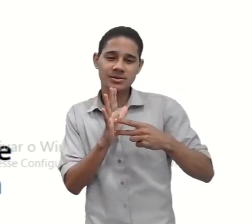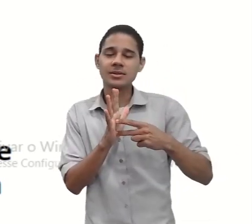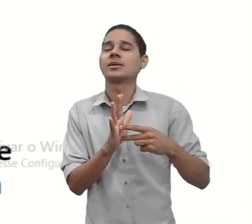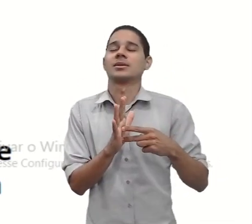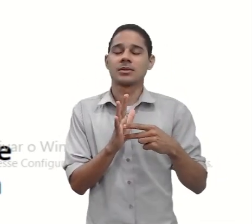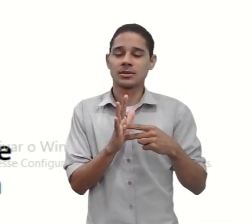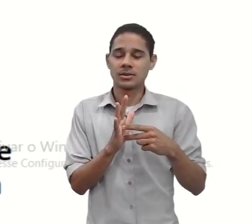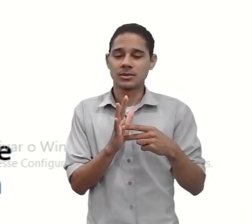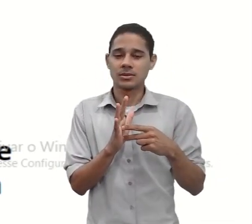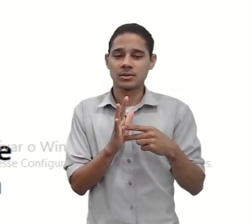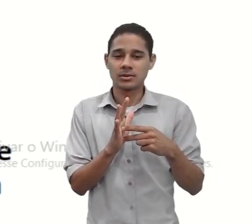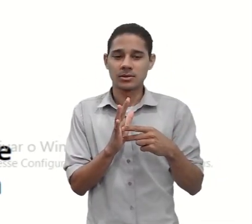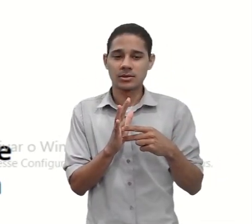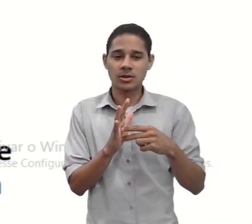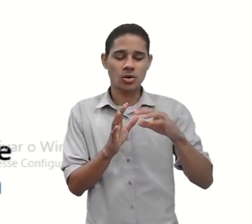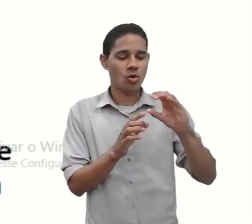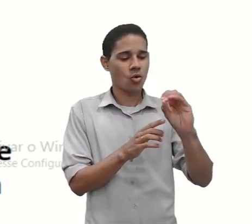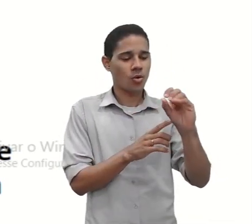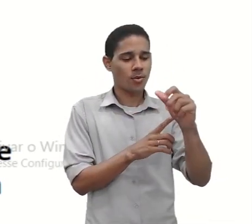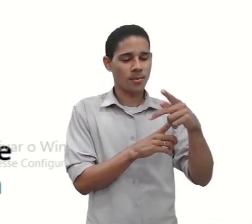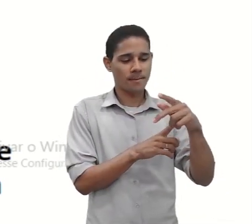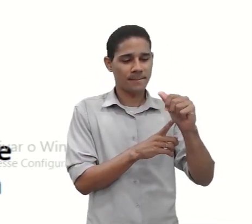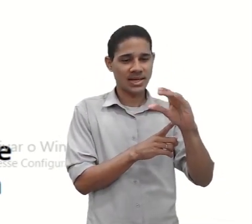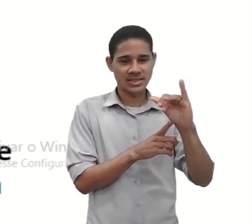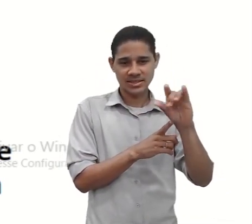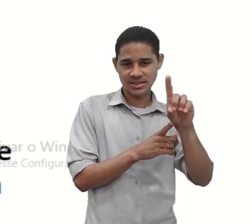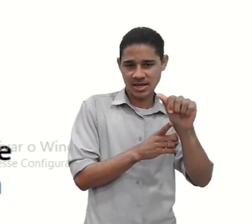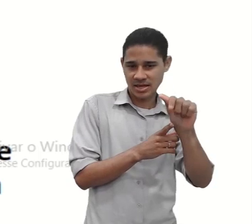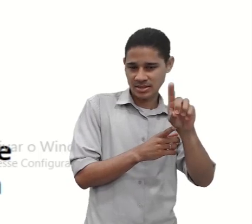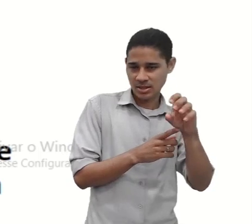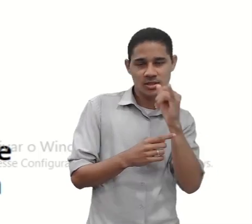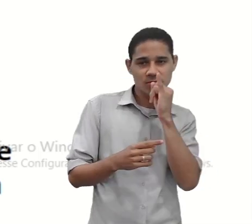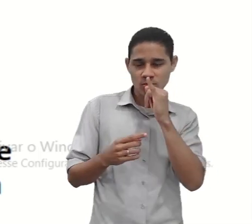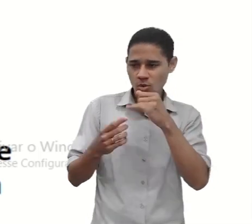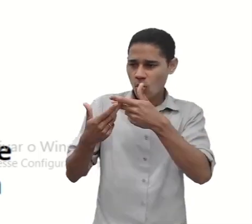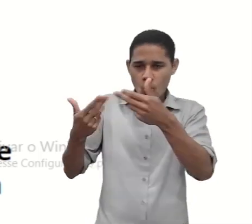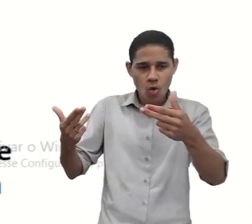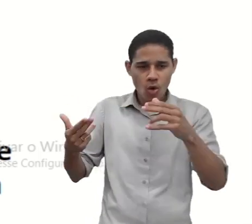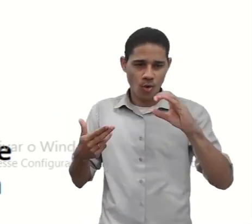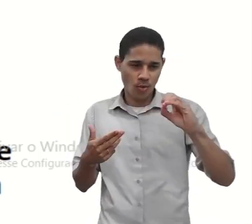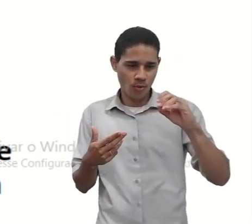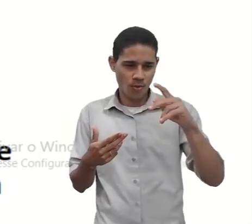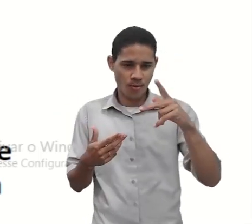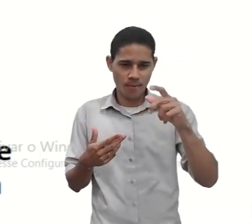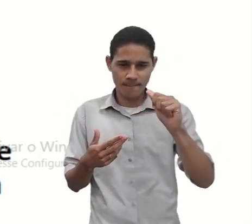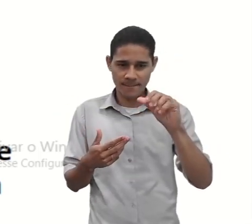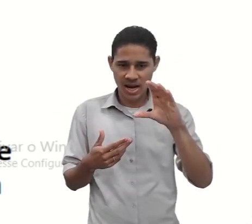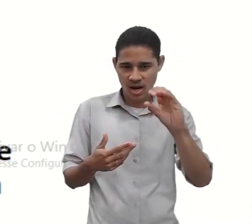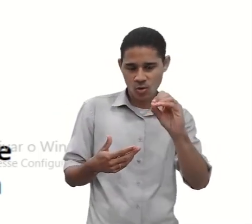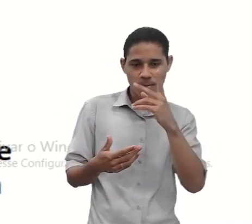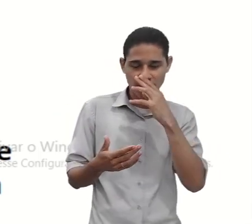atrelados ao grau de opacidade. Por exemplo, um objeto opaco ele traz a sensação de solidez, um